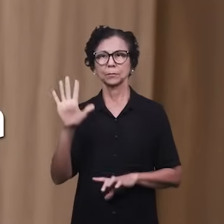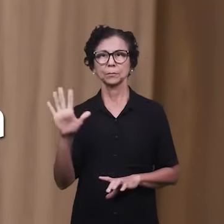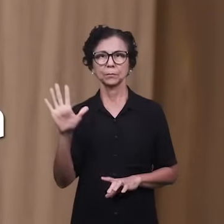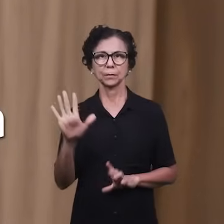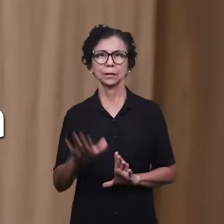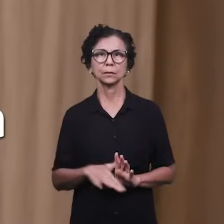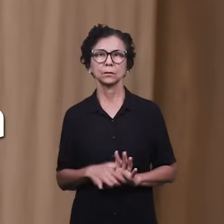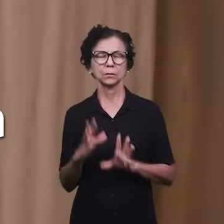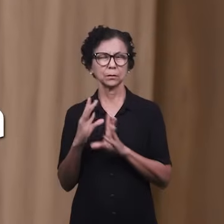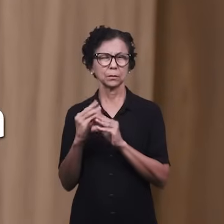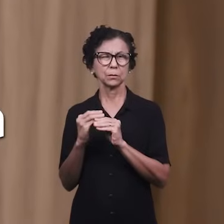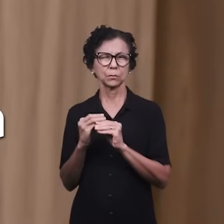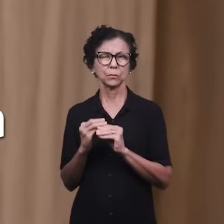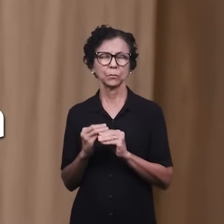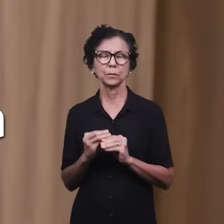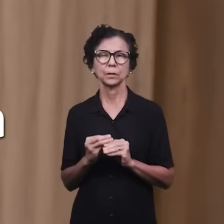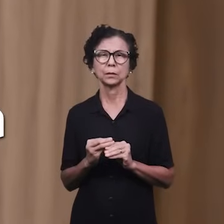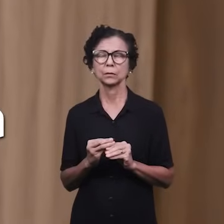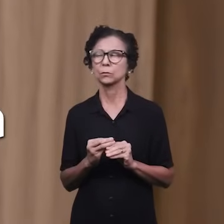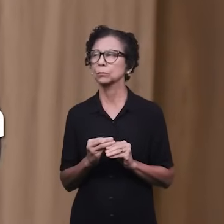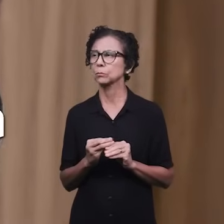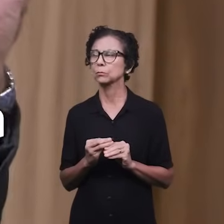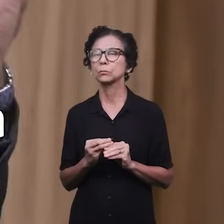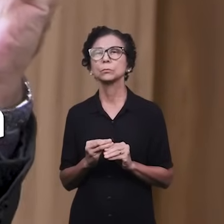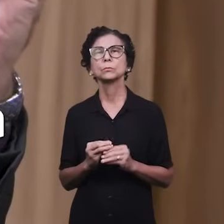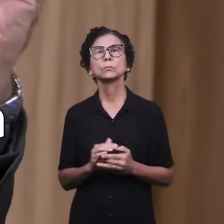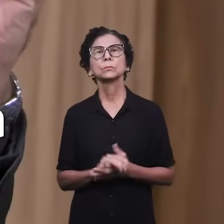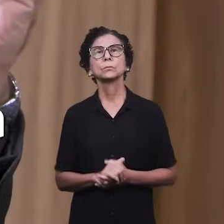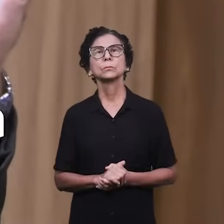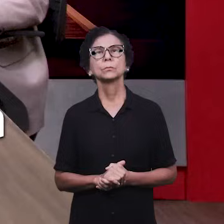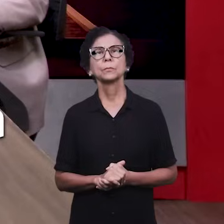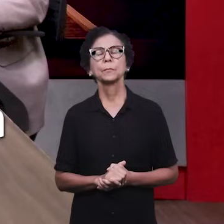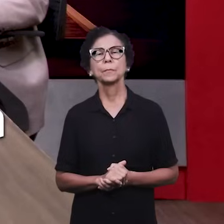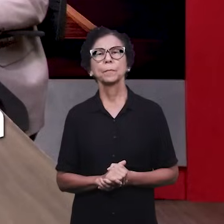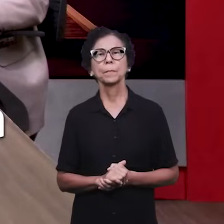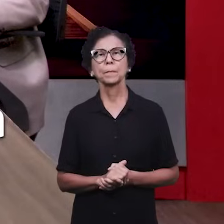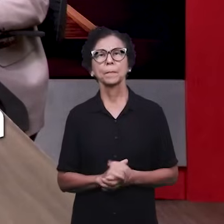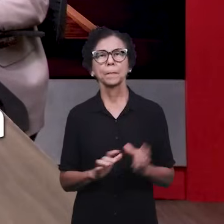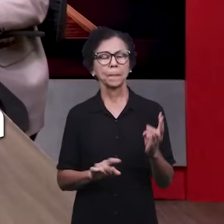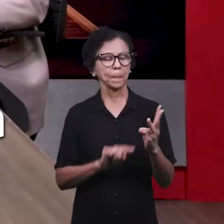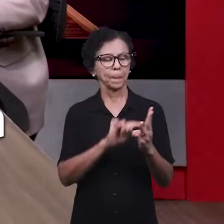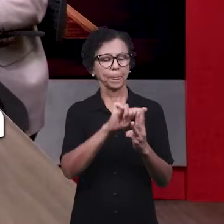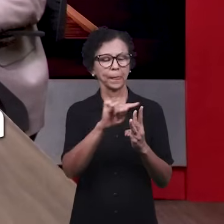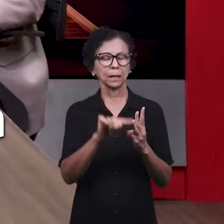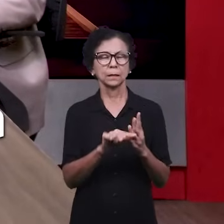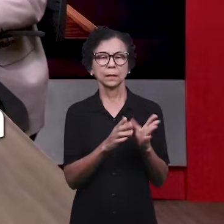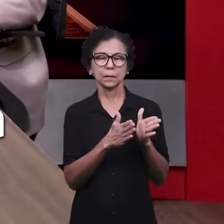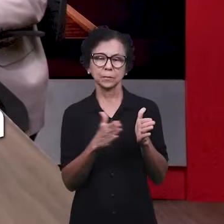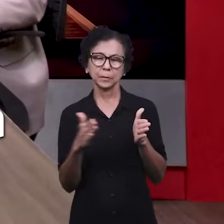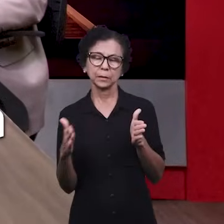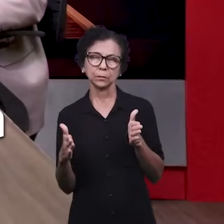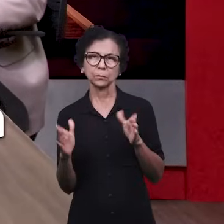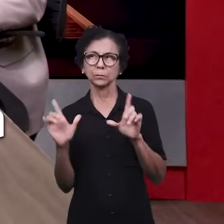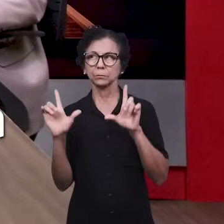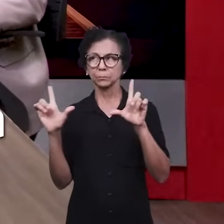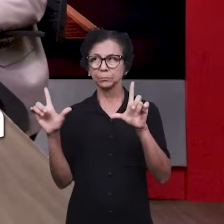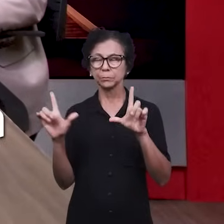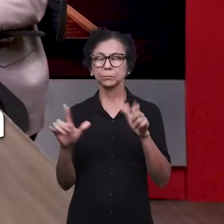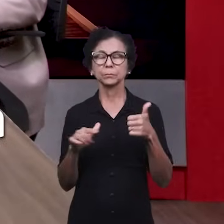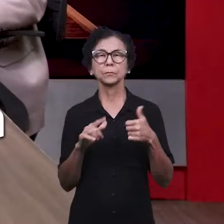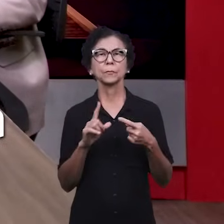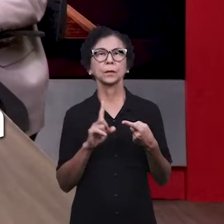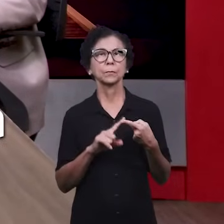sintetizada naquilo que os pastores já comentaram anteriormente. Mas nós temos três momentos aqui mostrados em